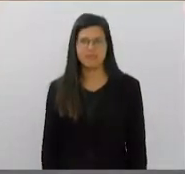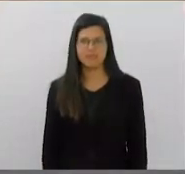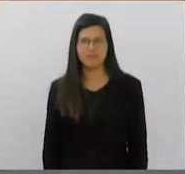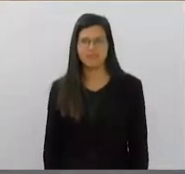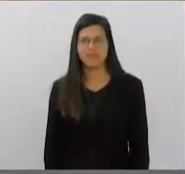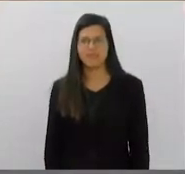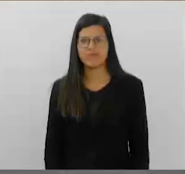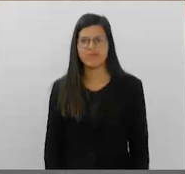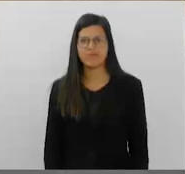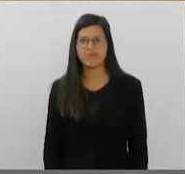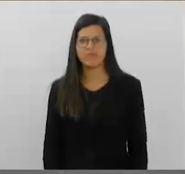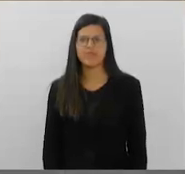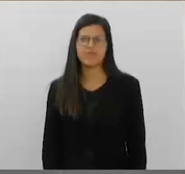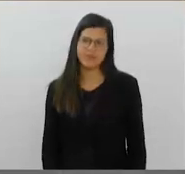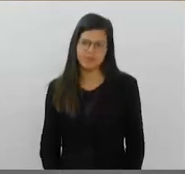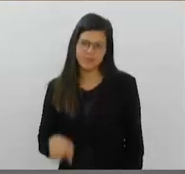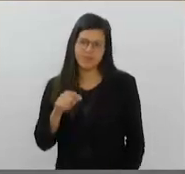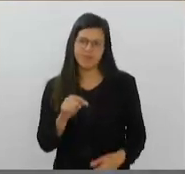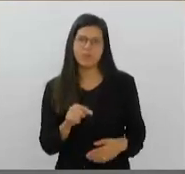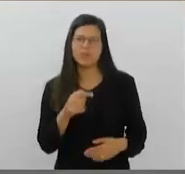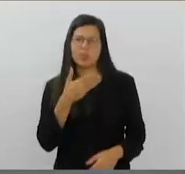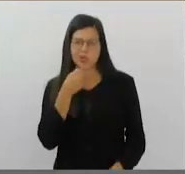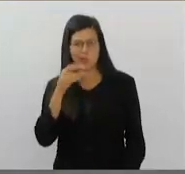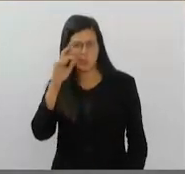O senhor e sua comitiva.